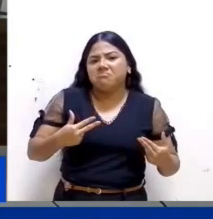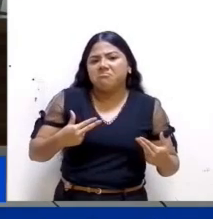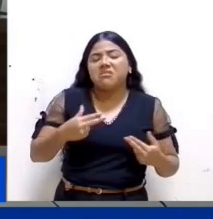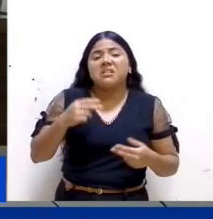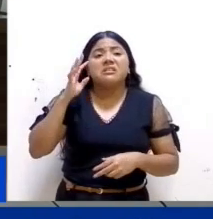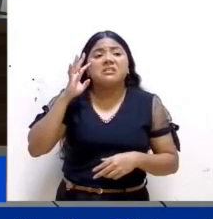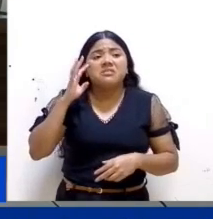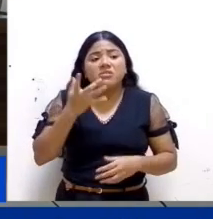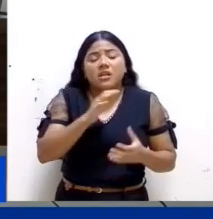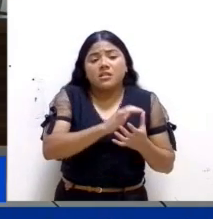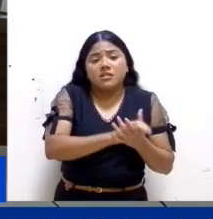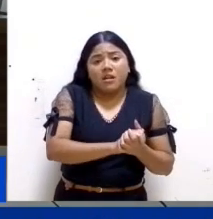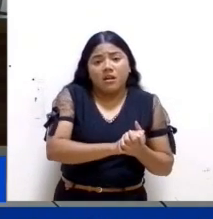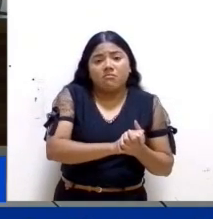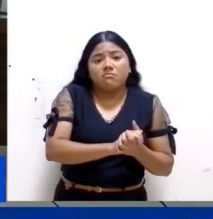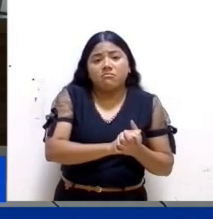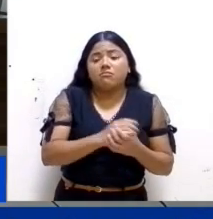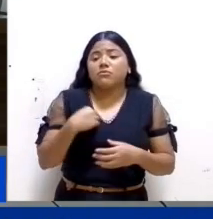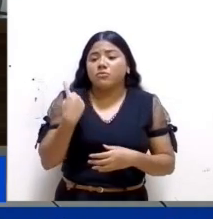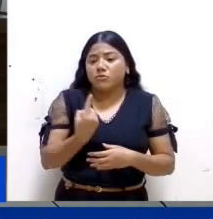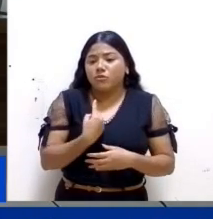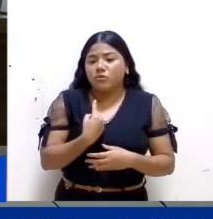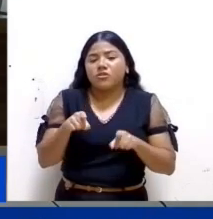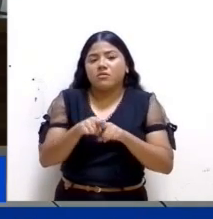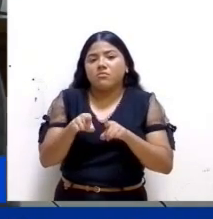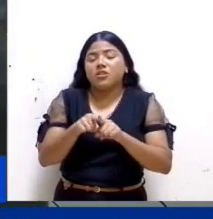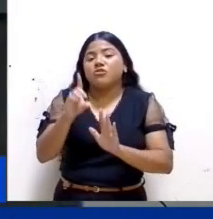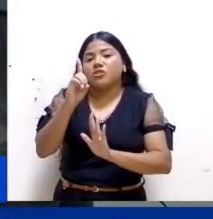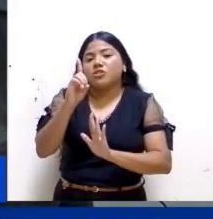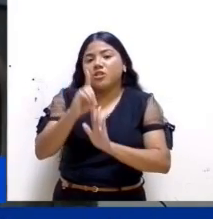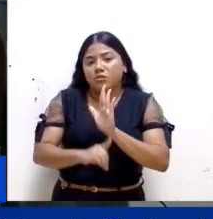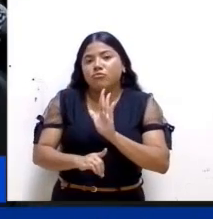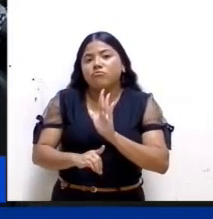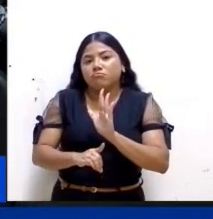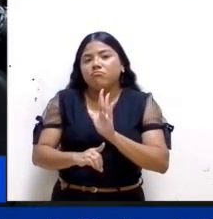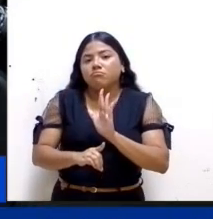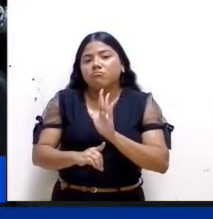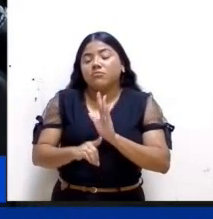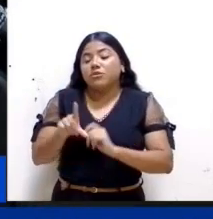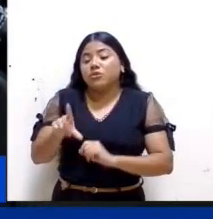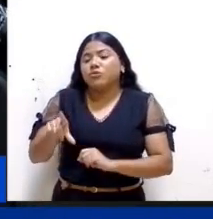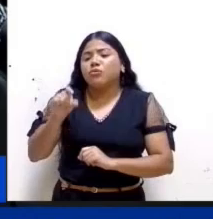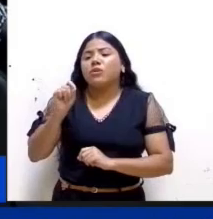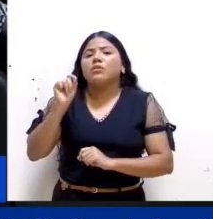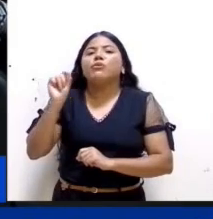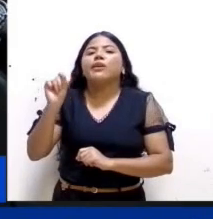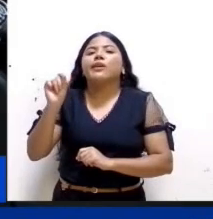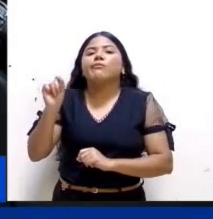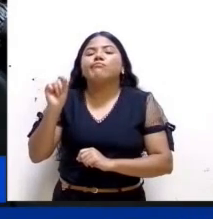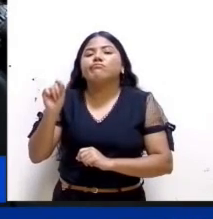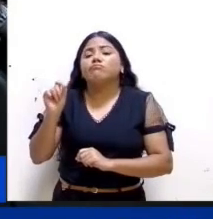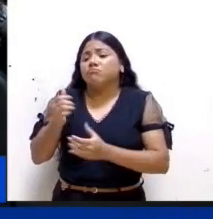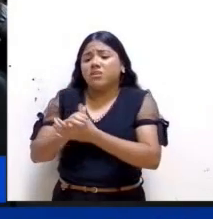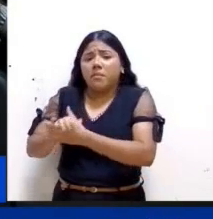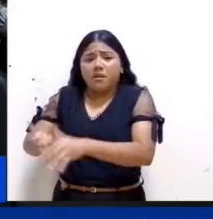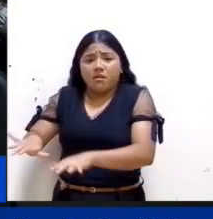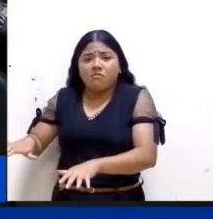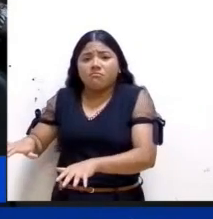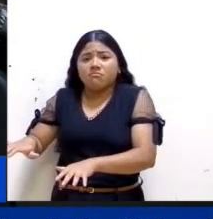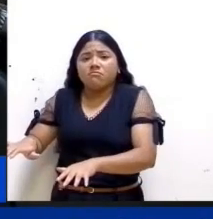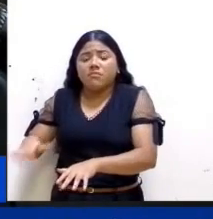casar, nós também temos a liberdade de escolha de não mais querer